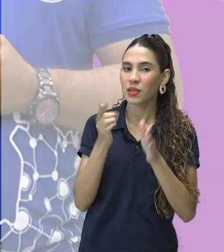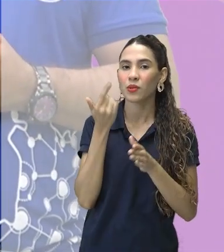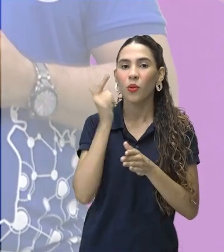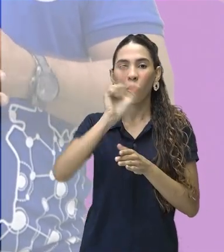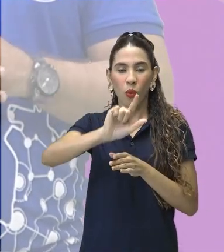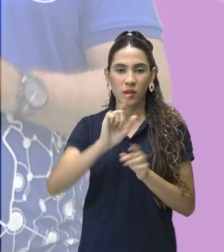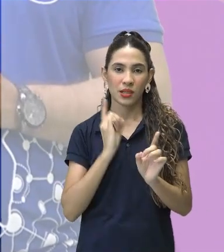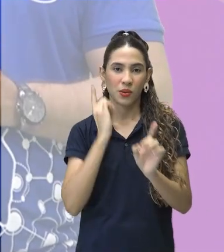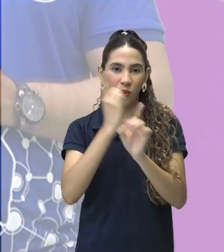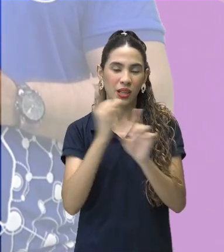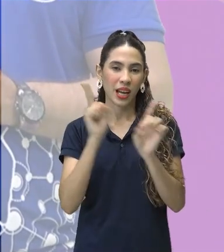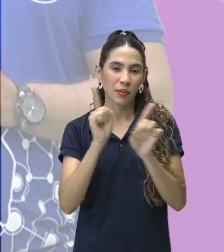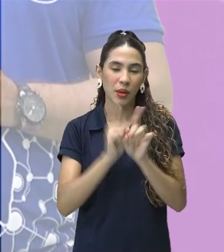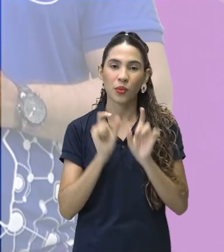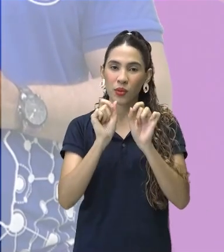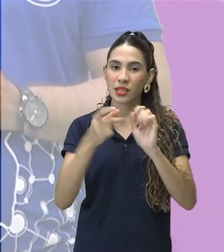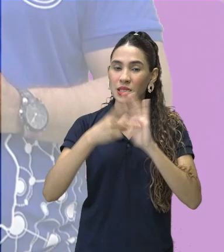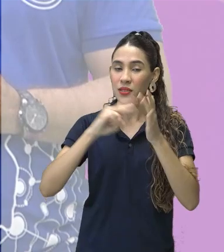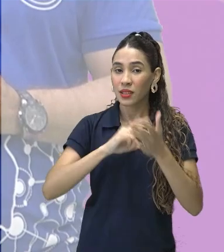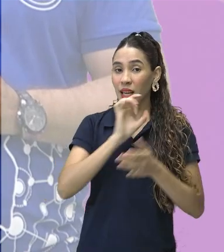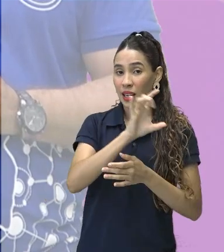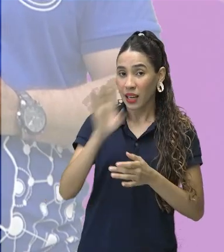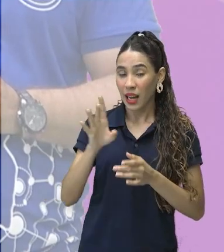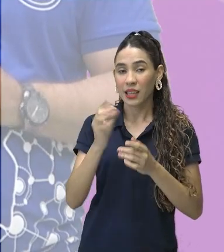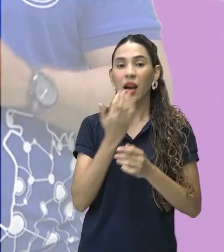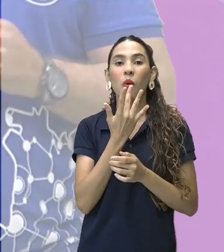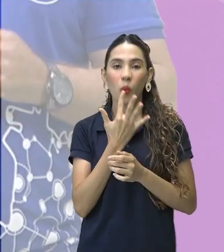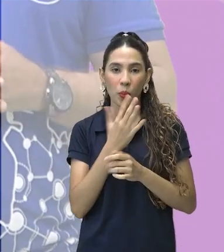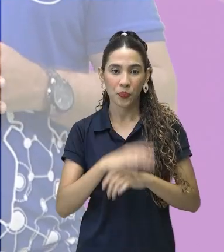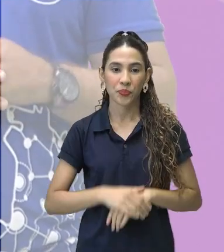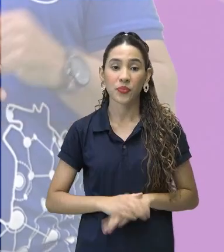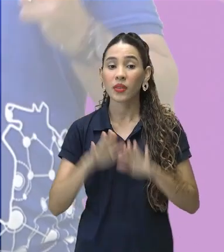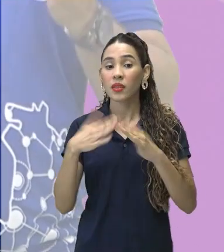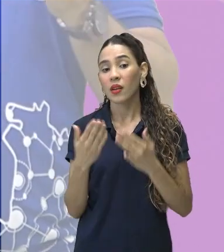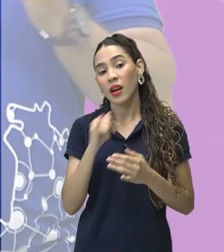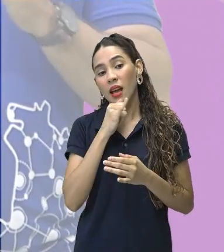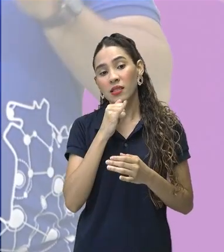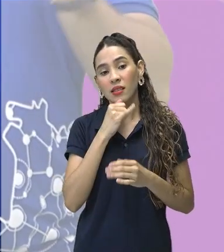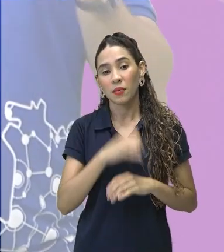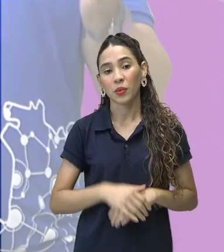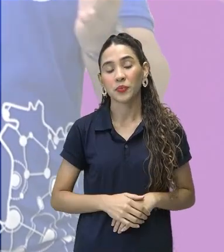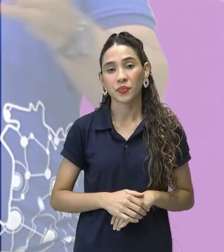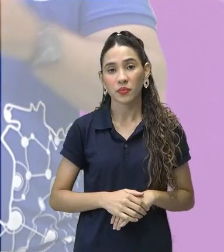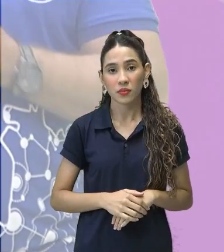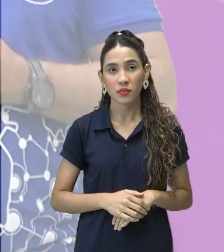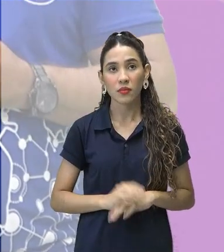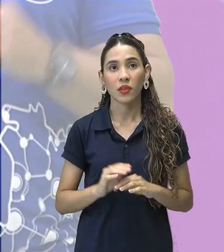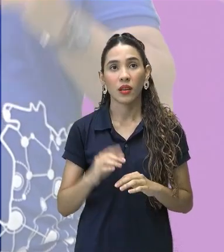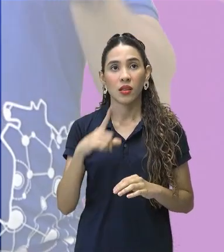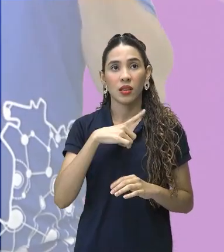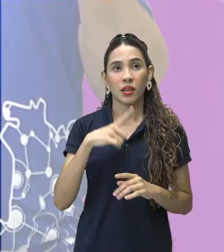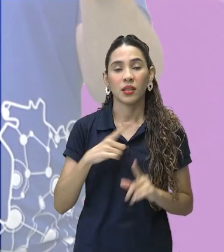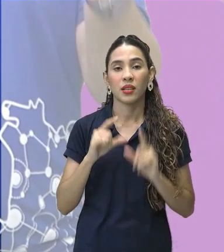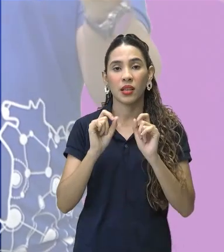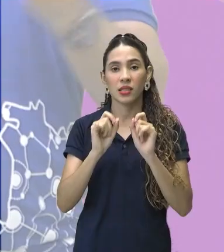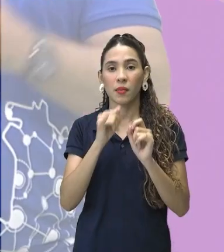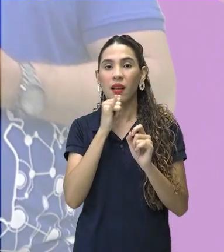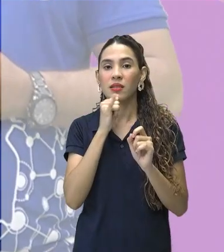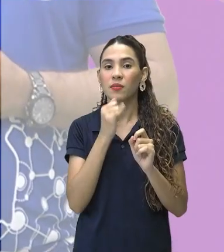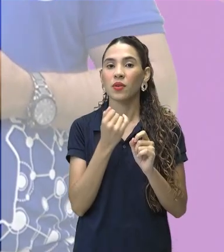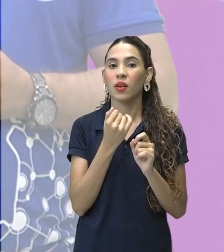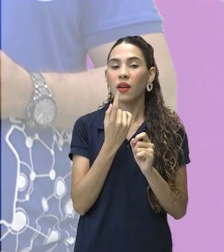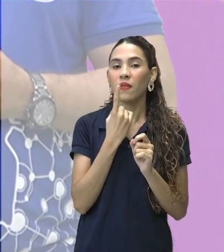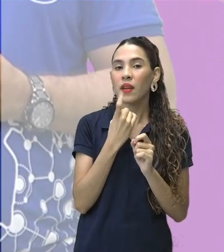conseguir identificar ali o que significa cada uma daquelas cores. Então, digamos que a gente tem ali em